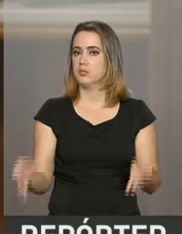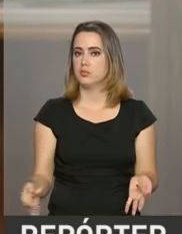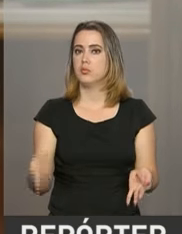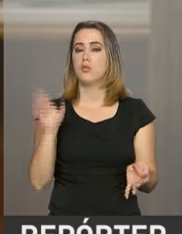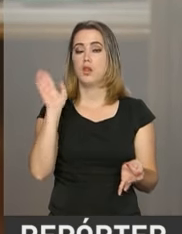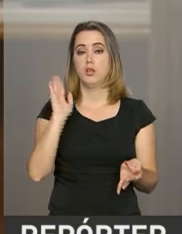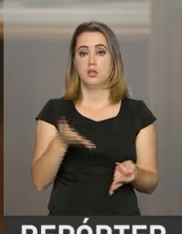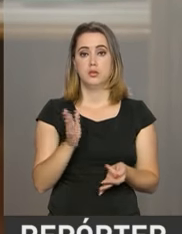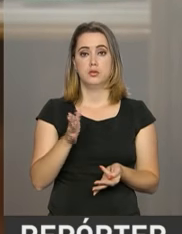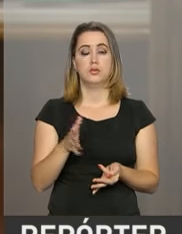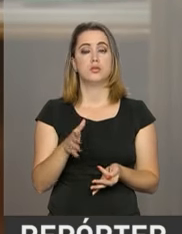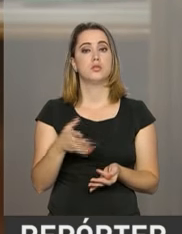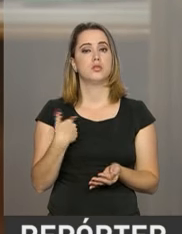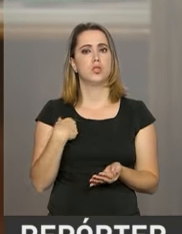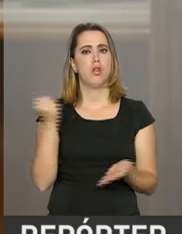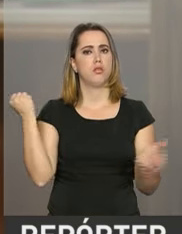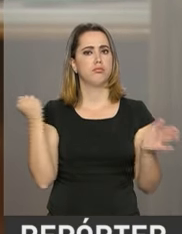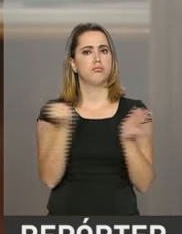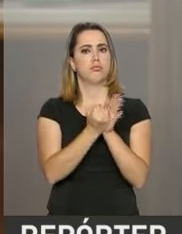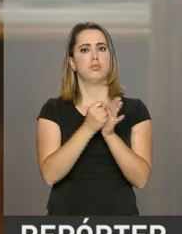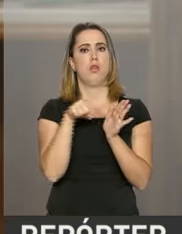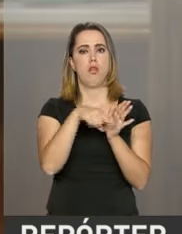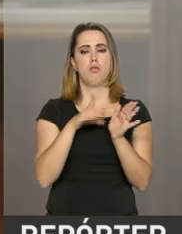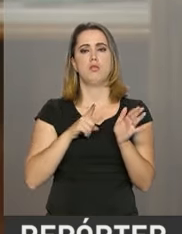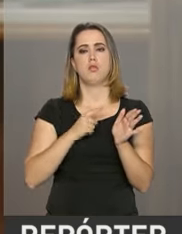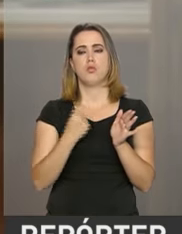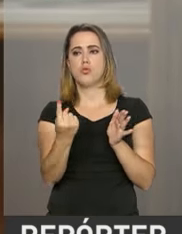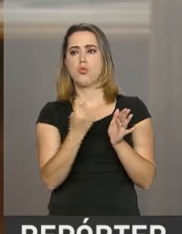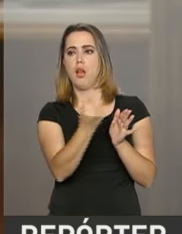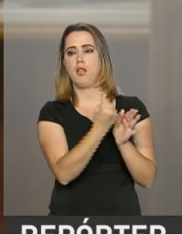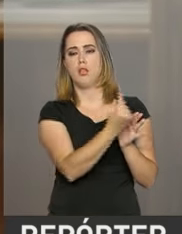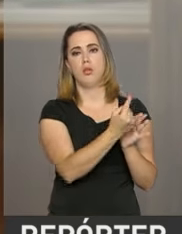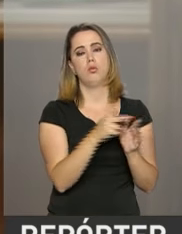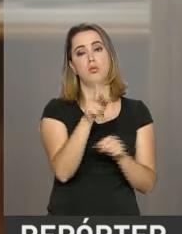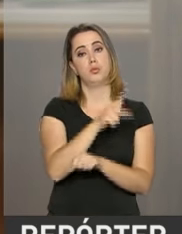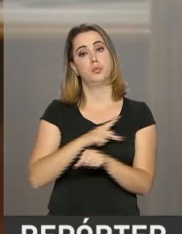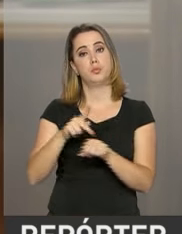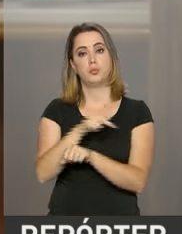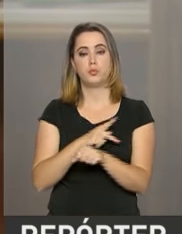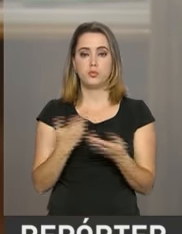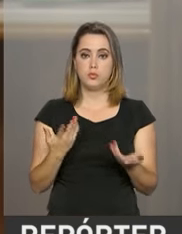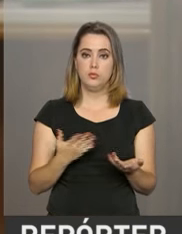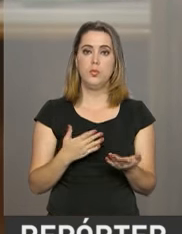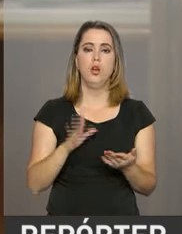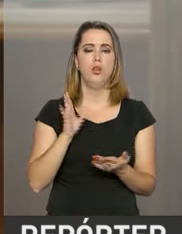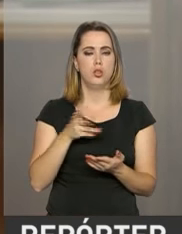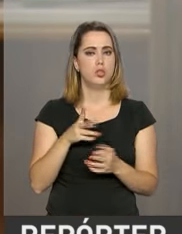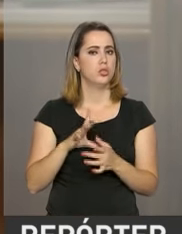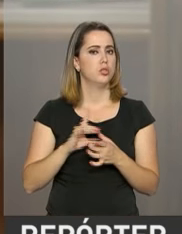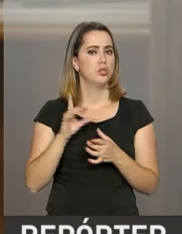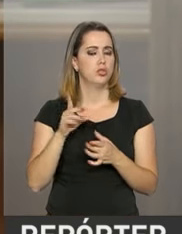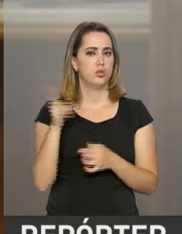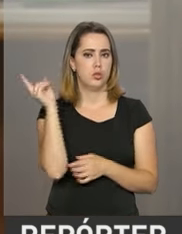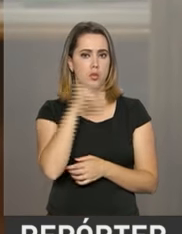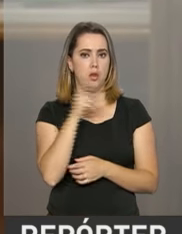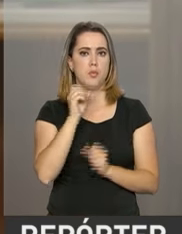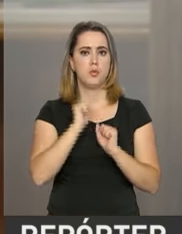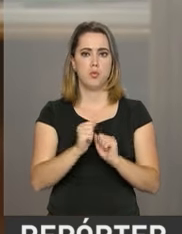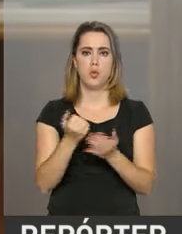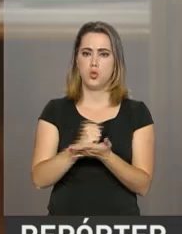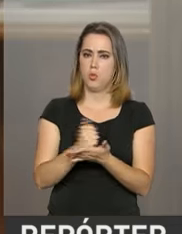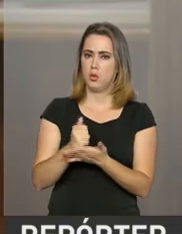automaticamente já recebe a classificação segundo critério de cada país eh automaticamente e pode colocar aquele seu jogo